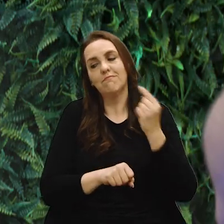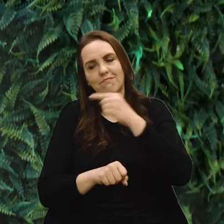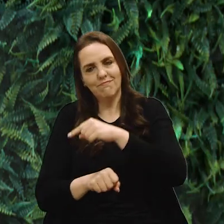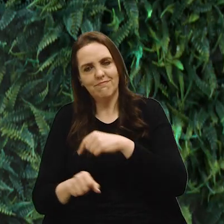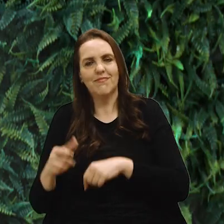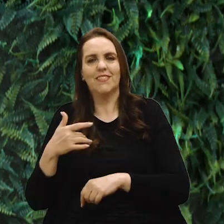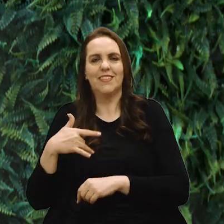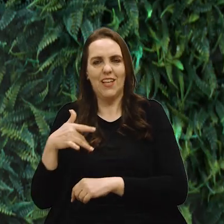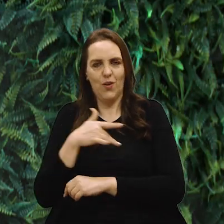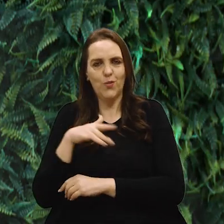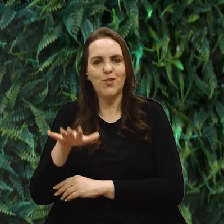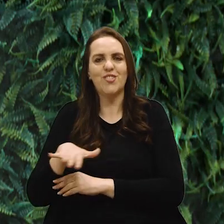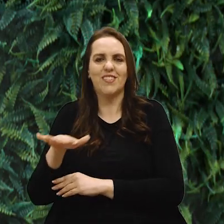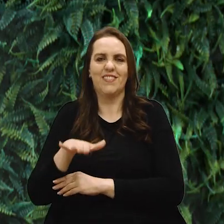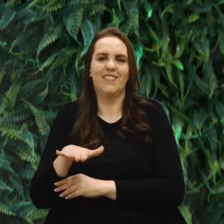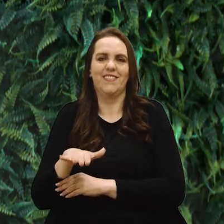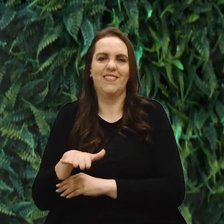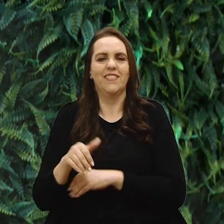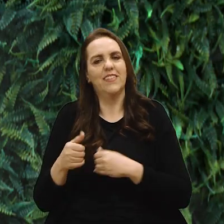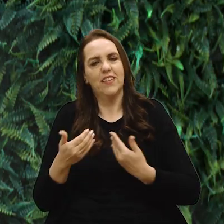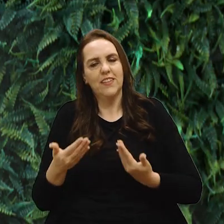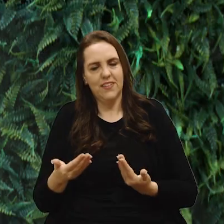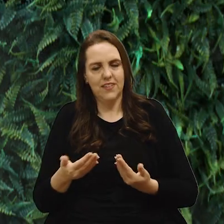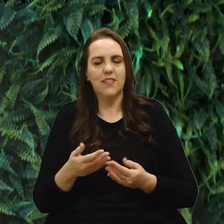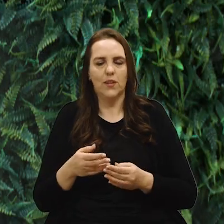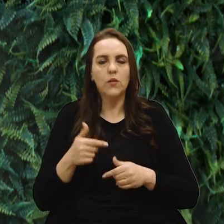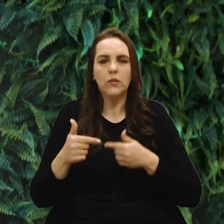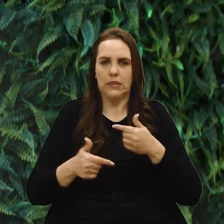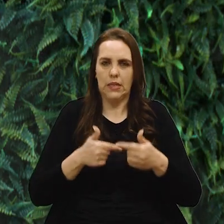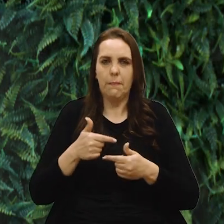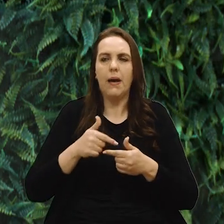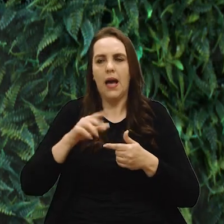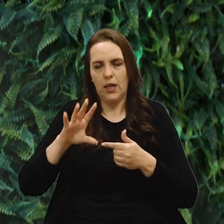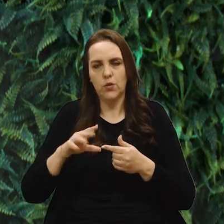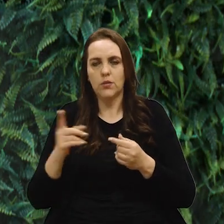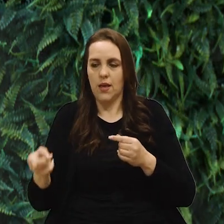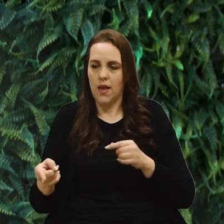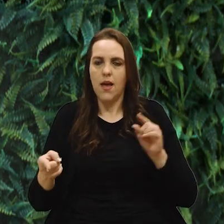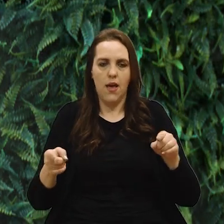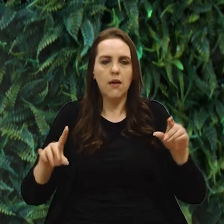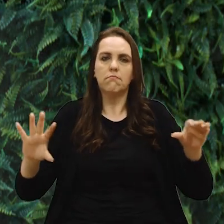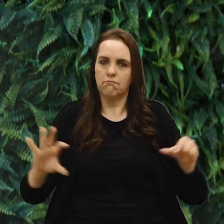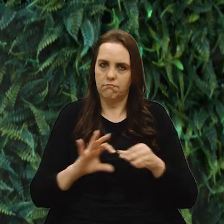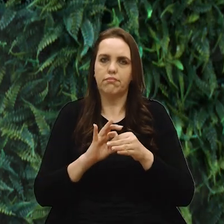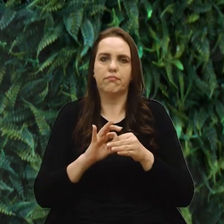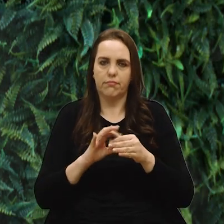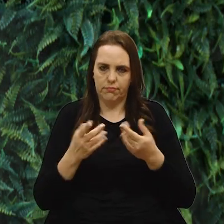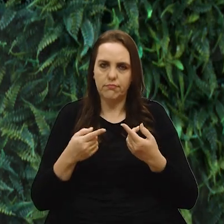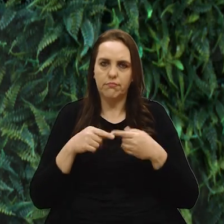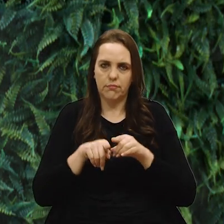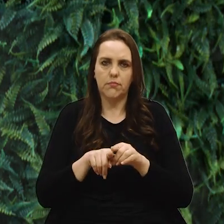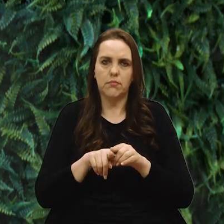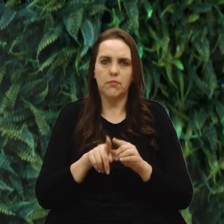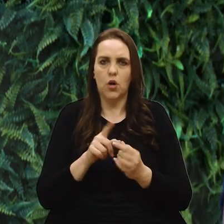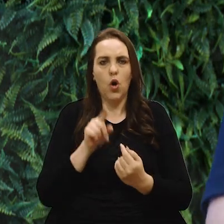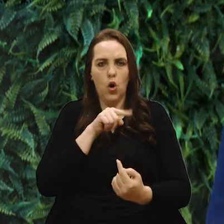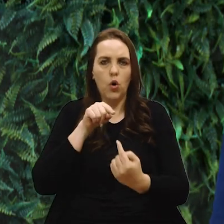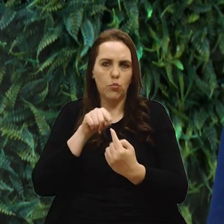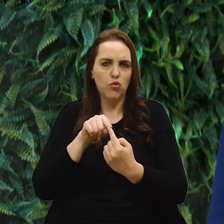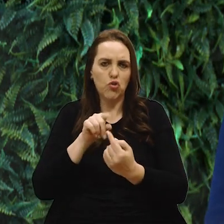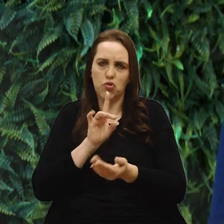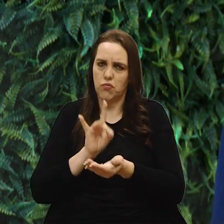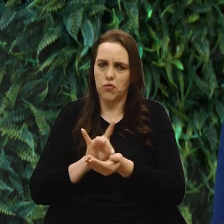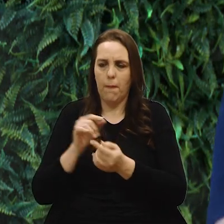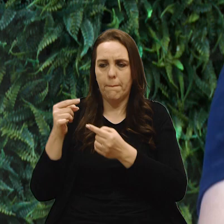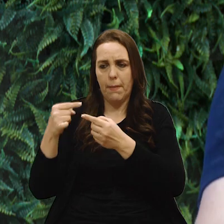também pode fazer na saúde, assim. Então, inclusive, são trabalhos complementares com seus objetos